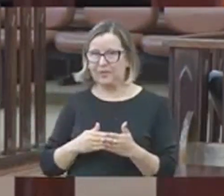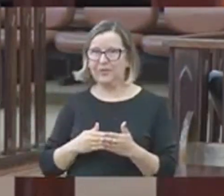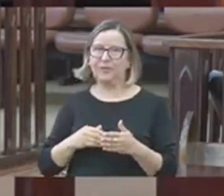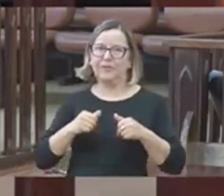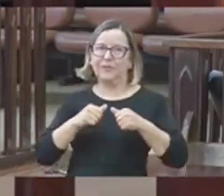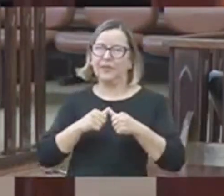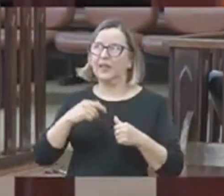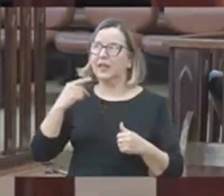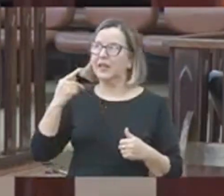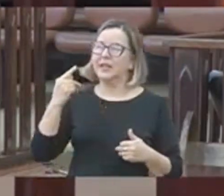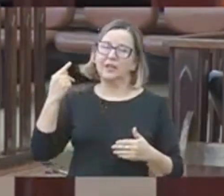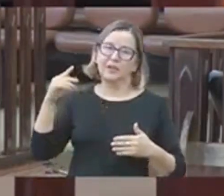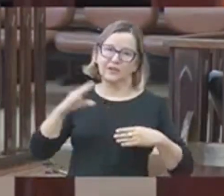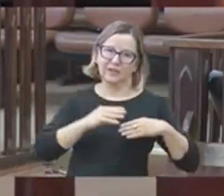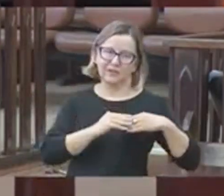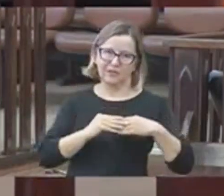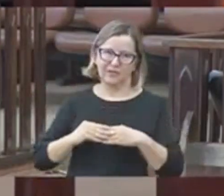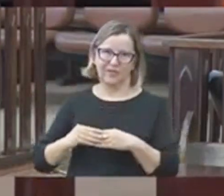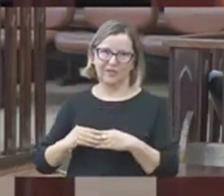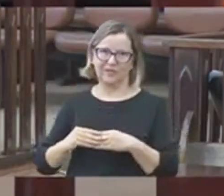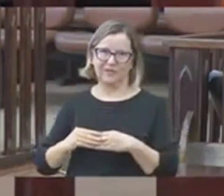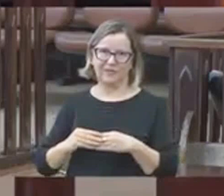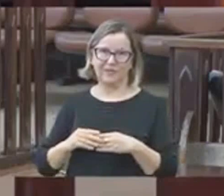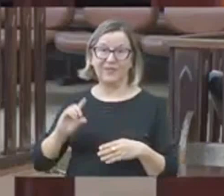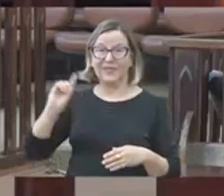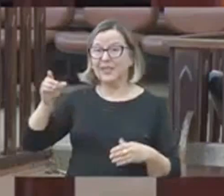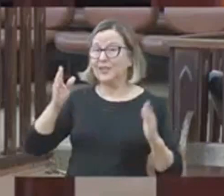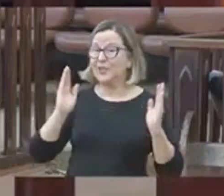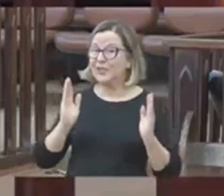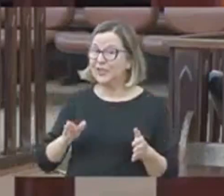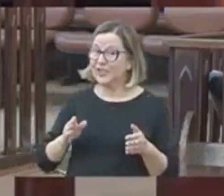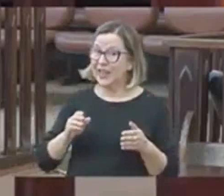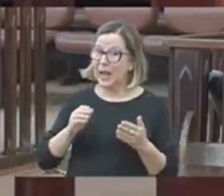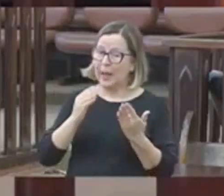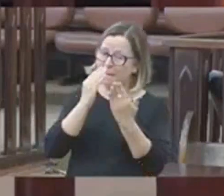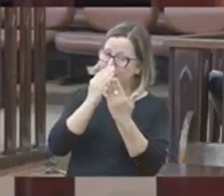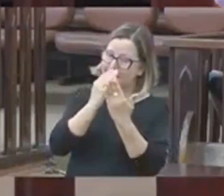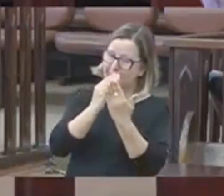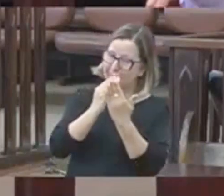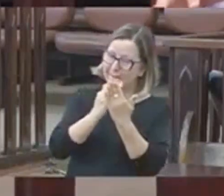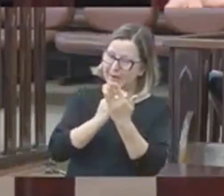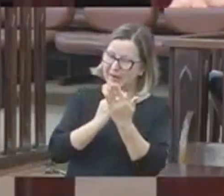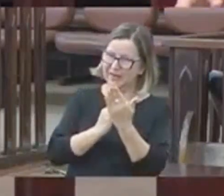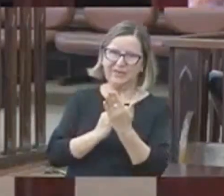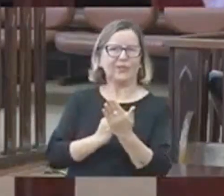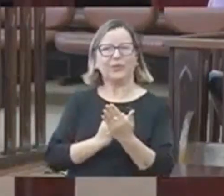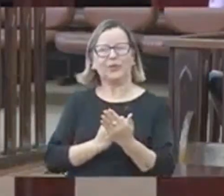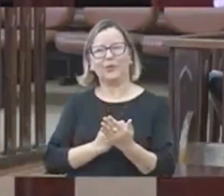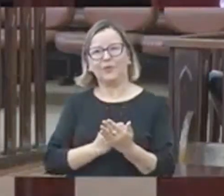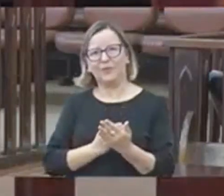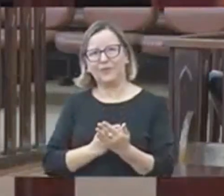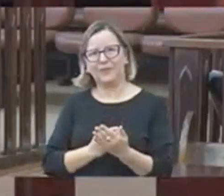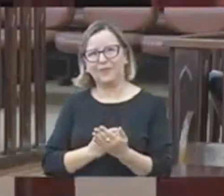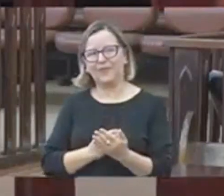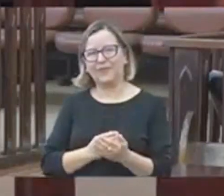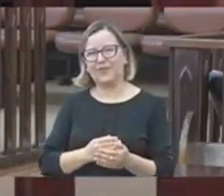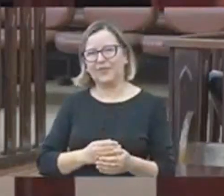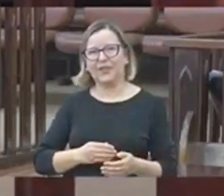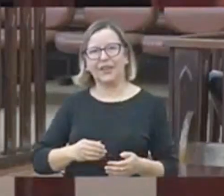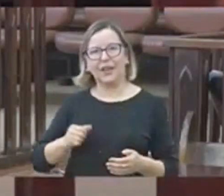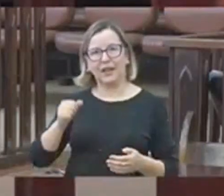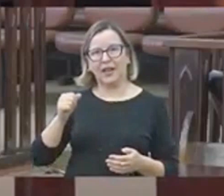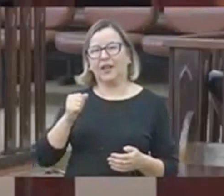Deus havia já planejado a formação do homem, da mulher e a união